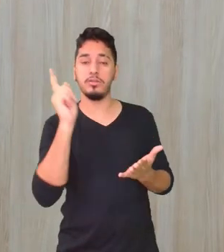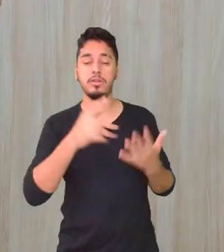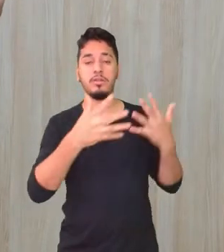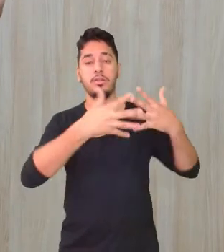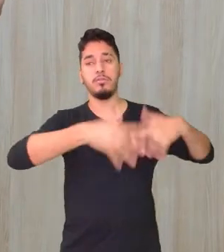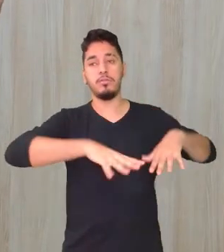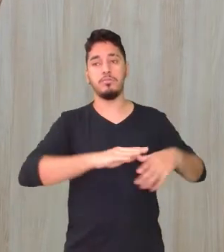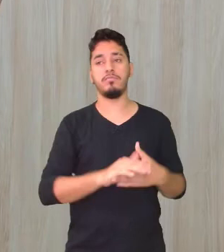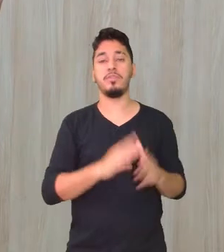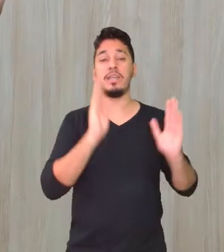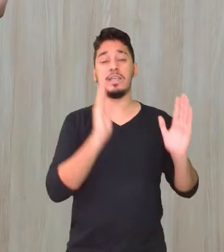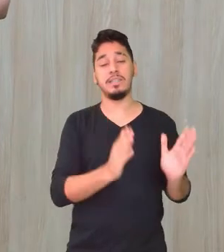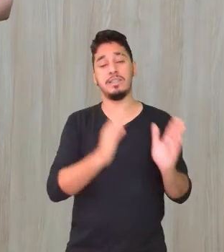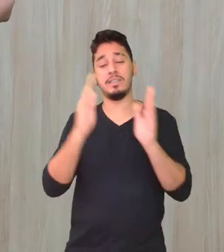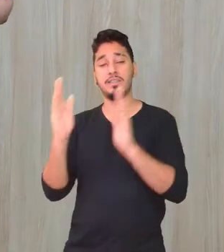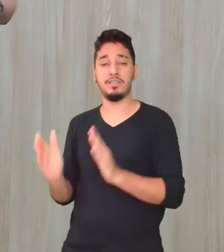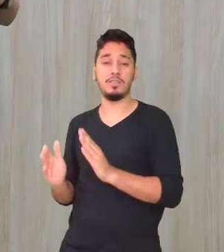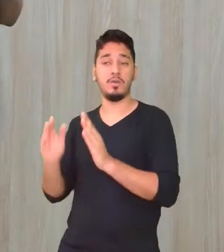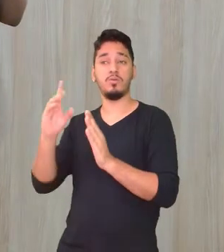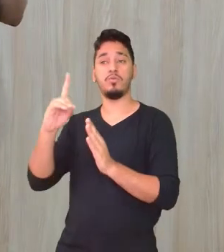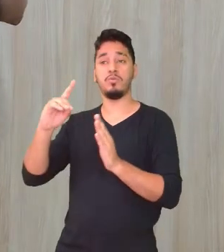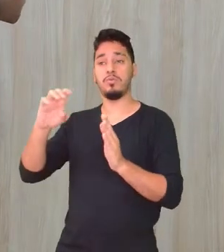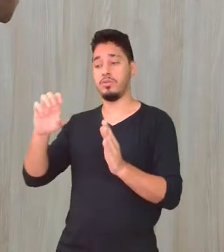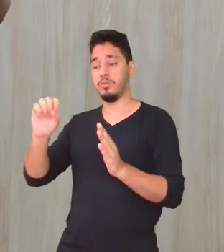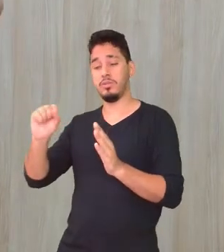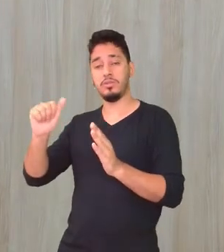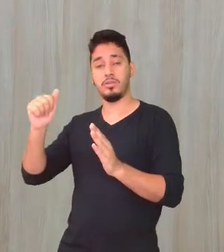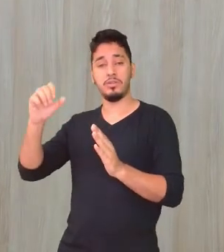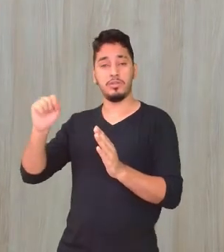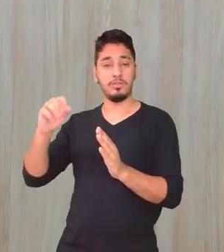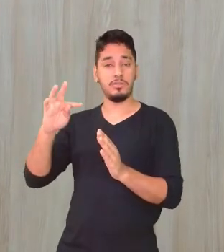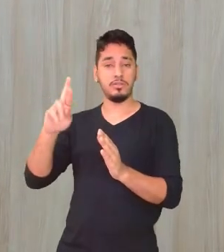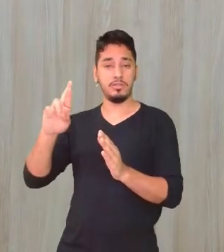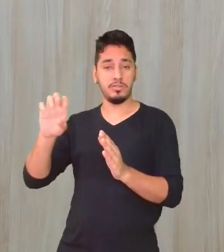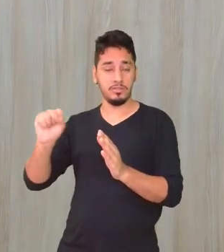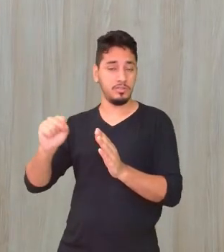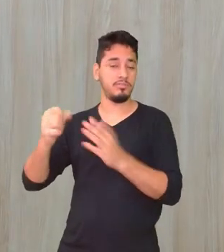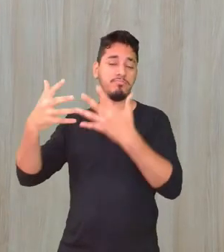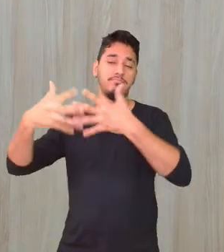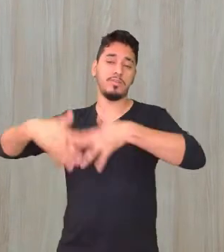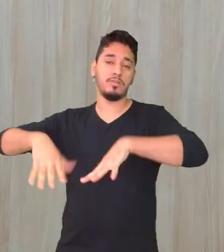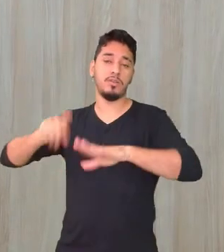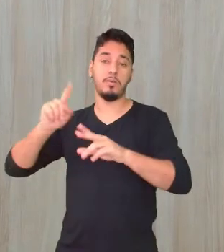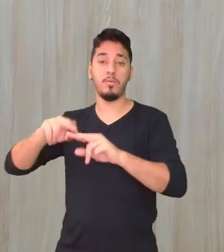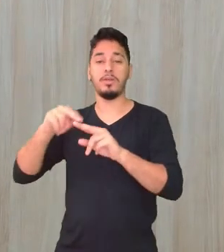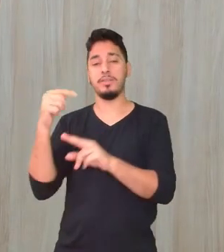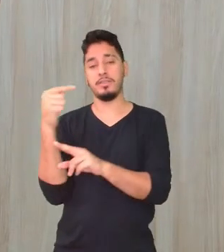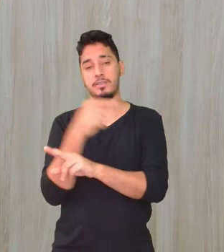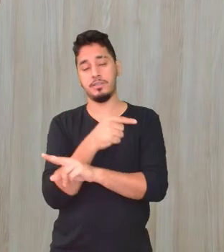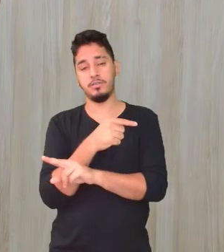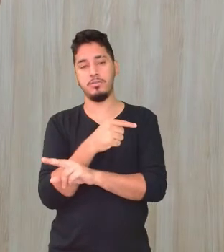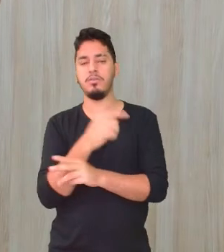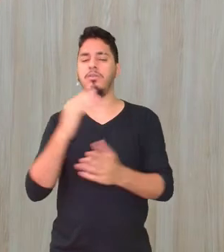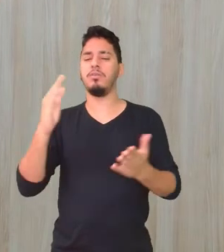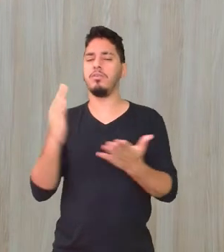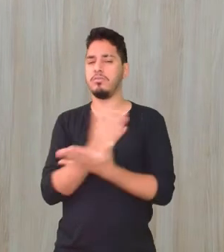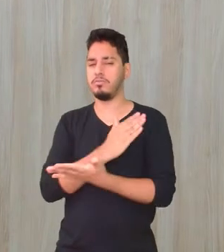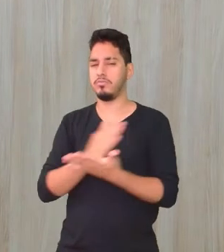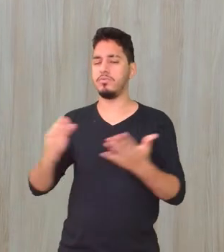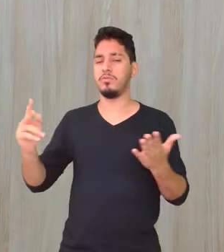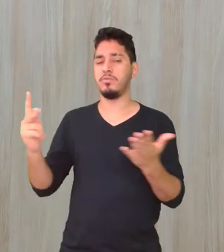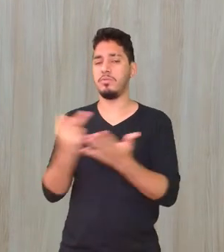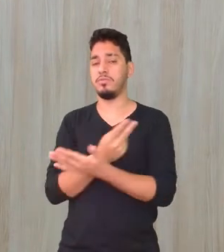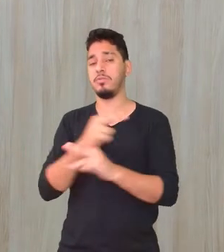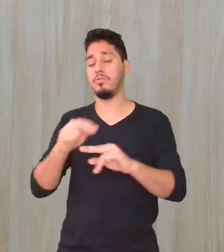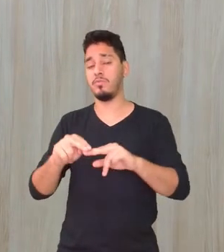Os desastres naturais, pessoal, são em decorrência desses fenômenos e muitas vezes ocorrem, né,